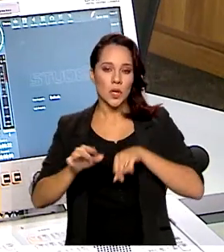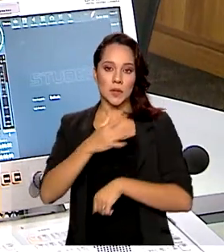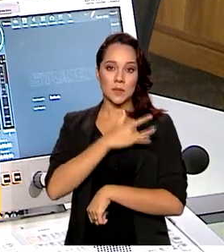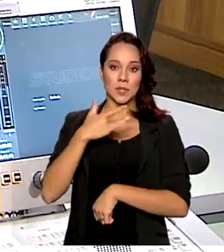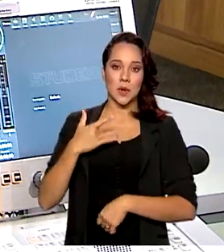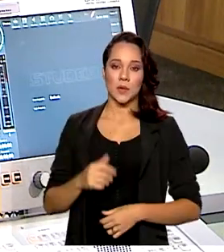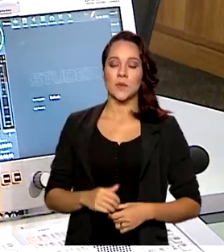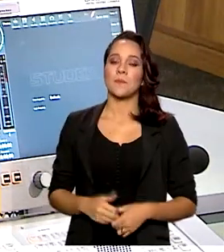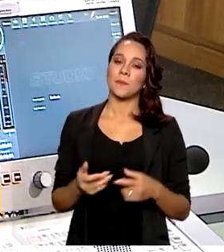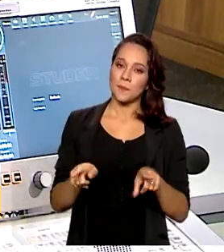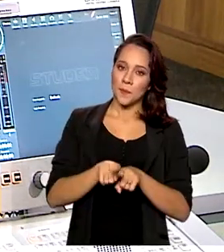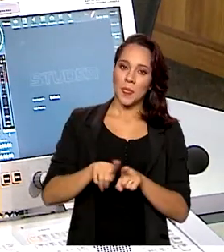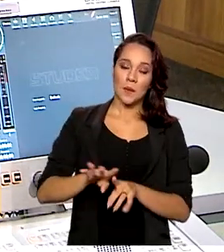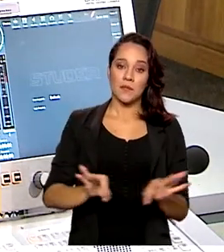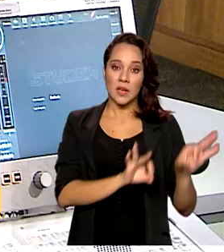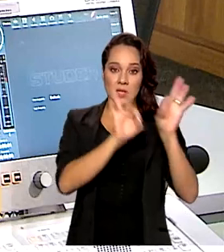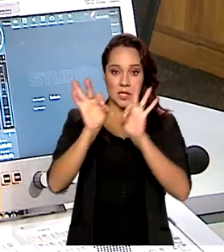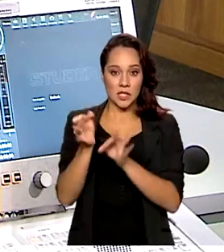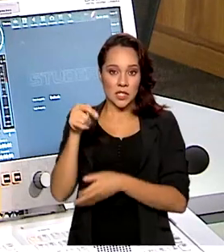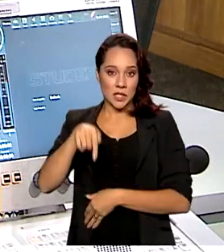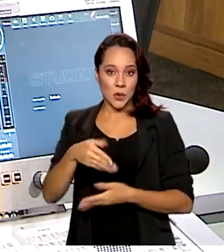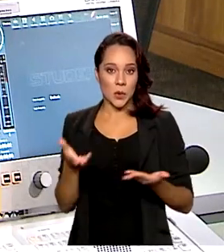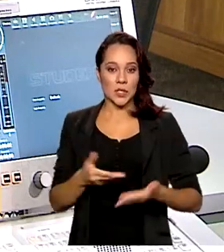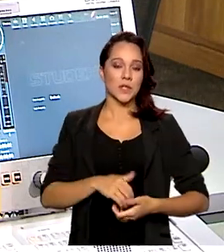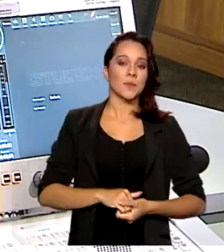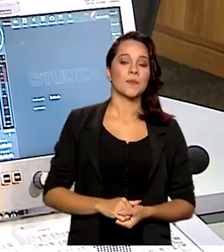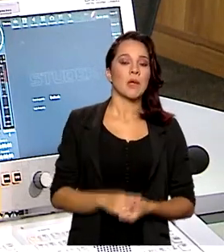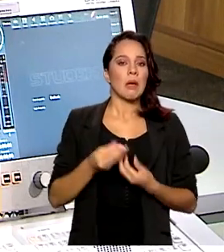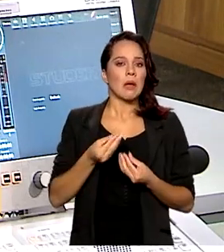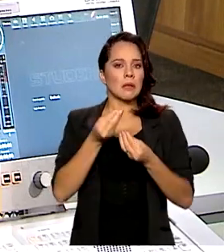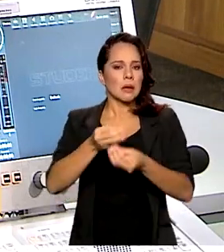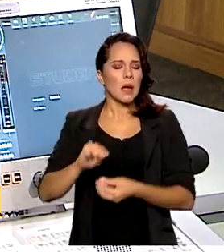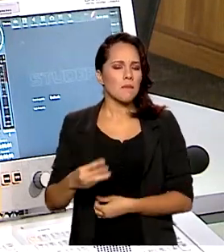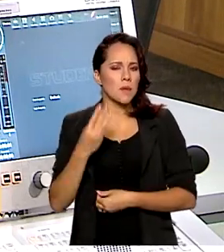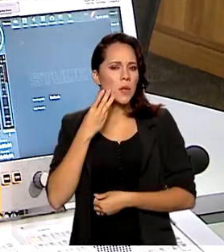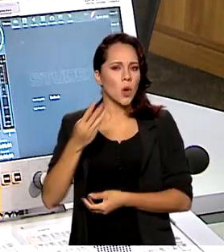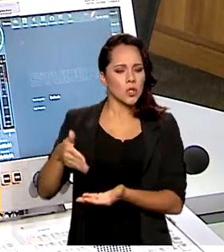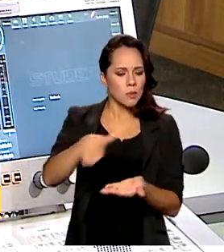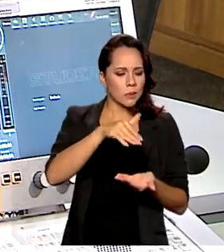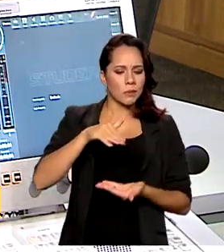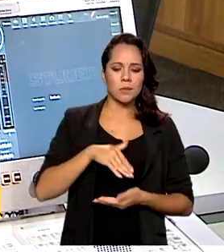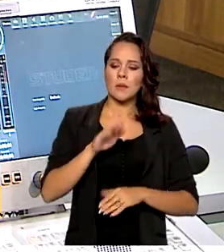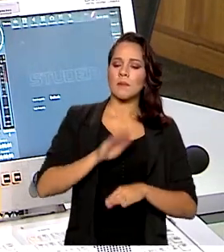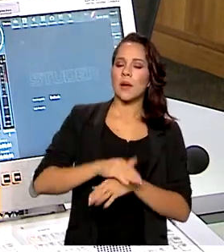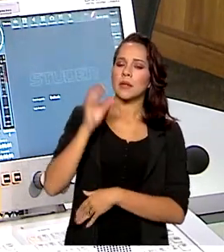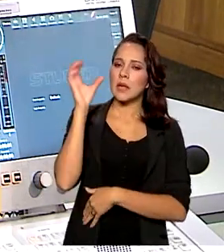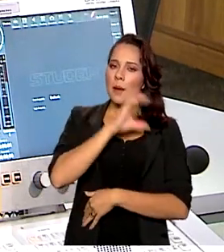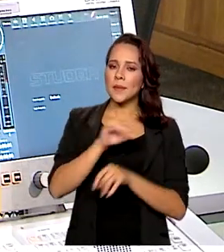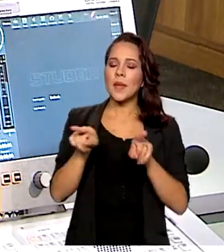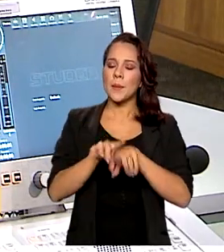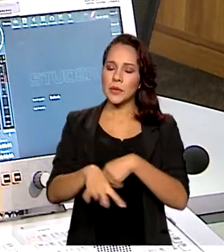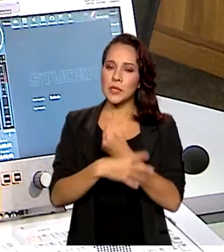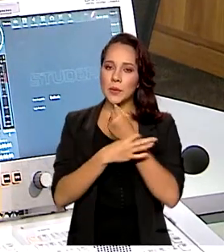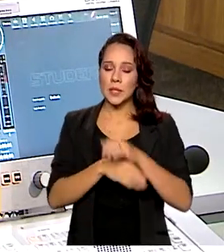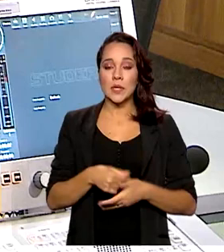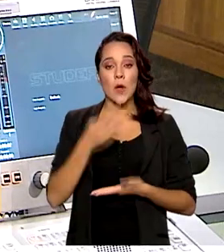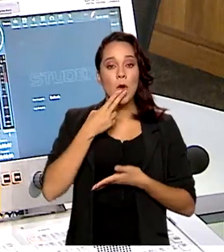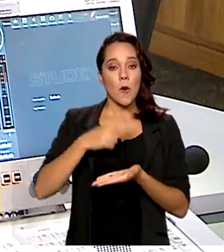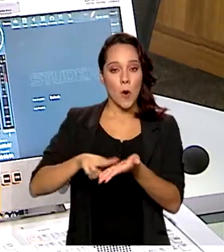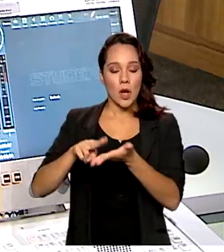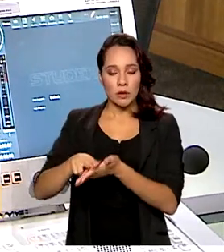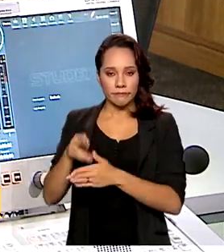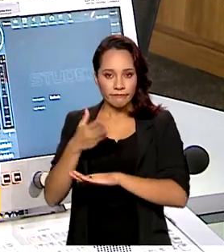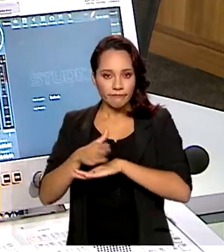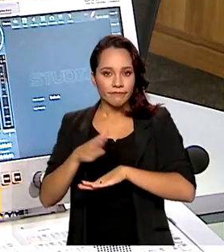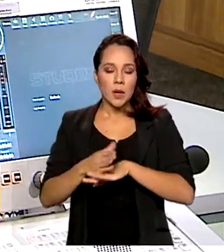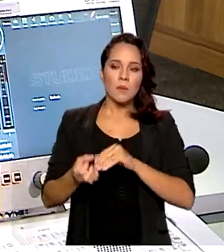saúde. E você também vai ouvir na Voz do Brasil. Entregar milhões de encomendas de forma mais rápida e com segurança. Correios se preparam